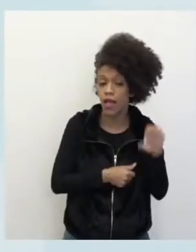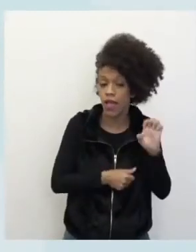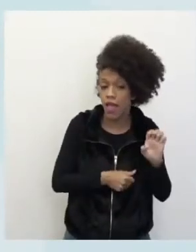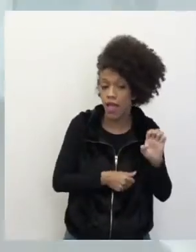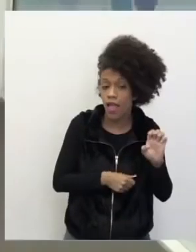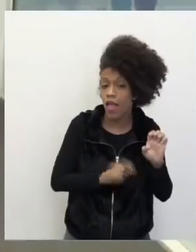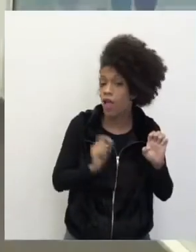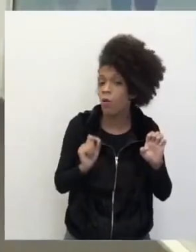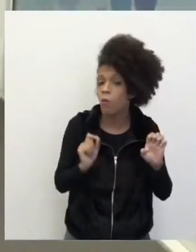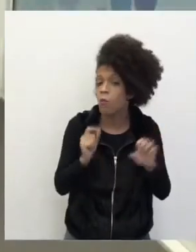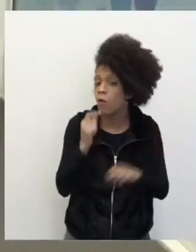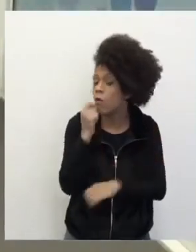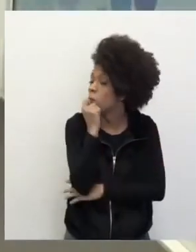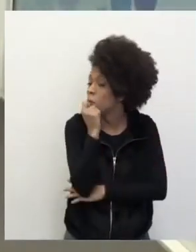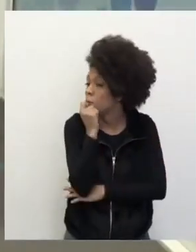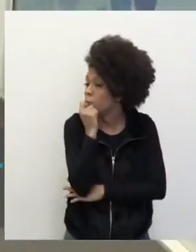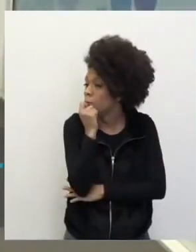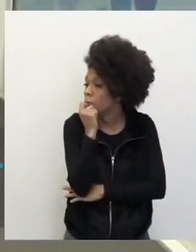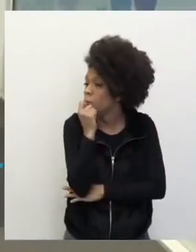eles responderam? Fica